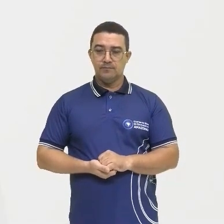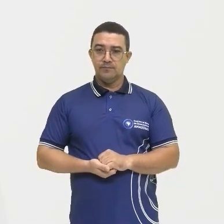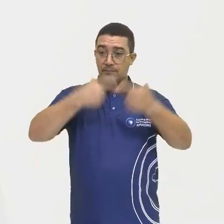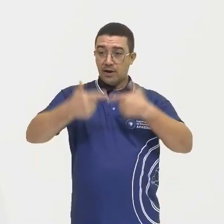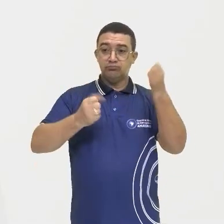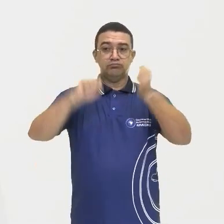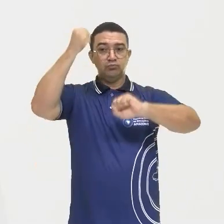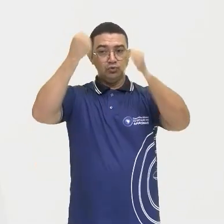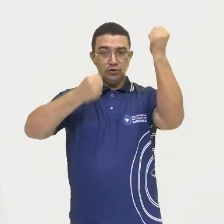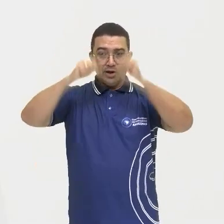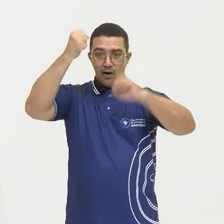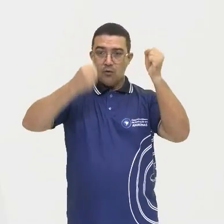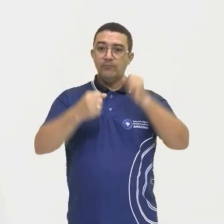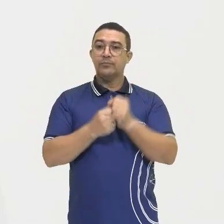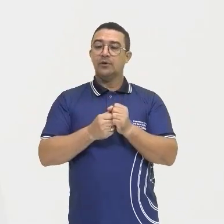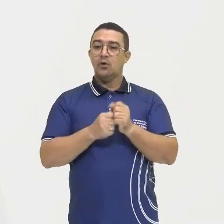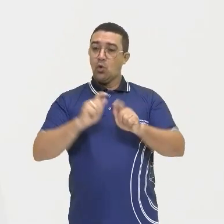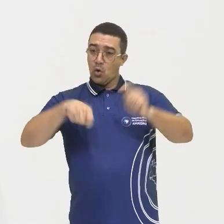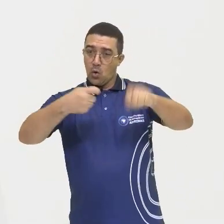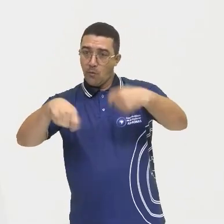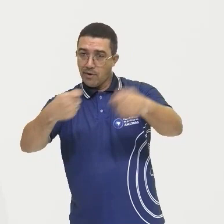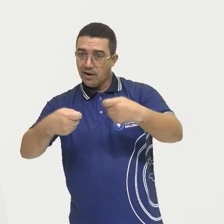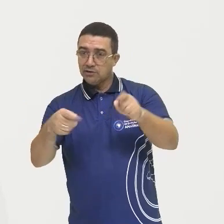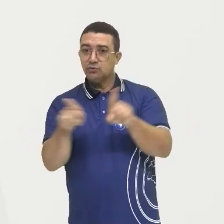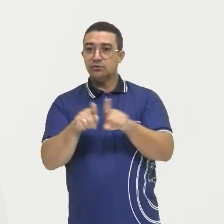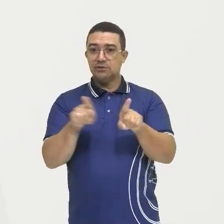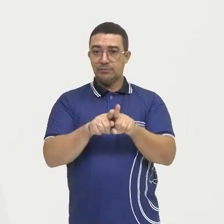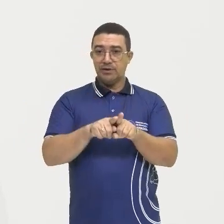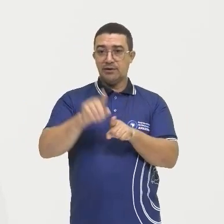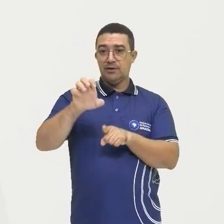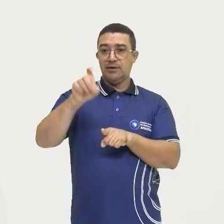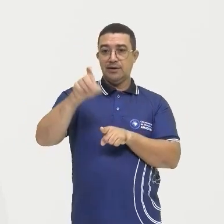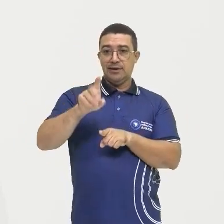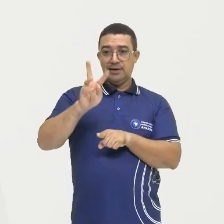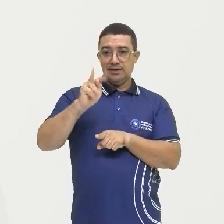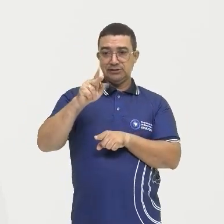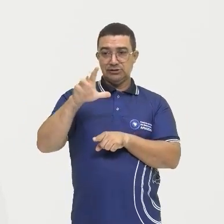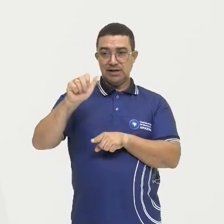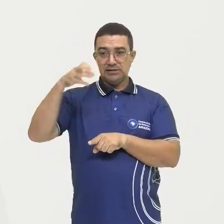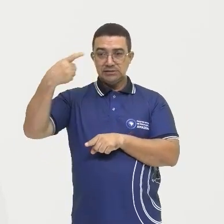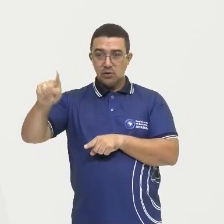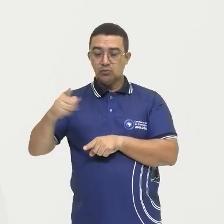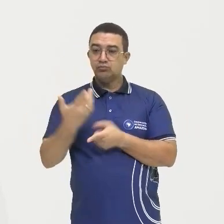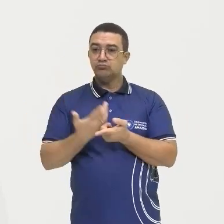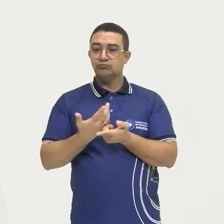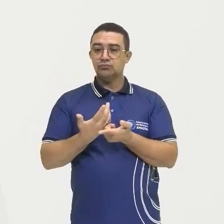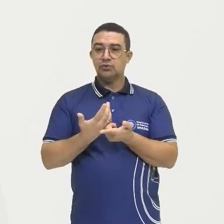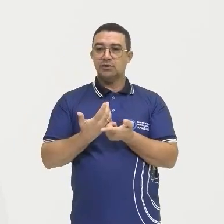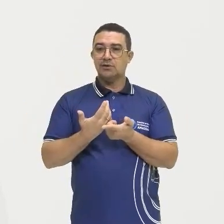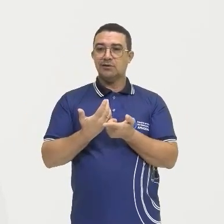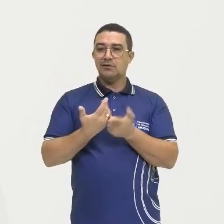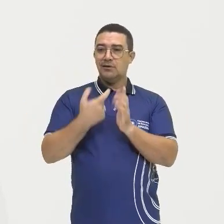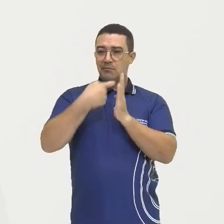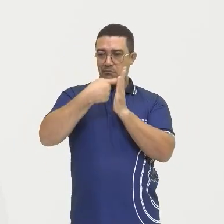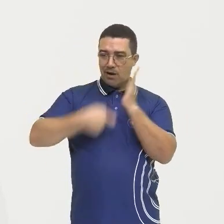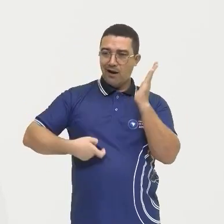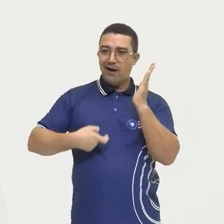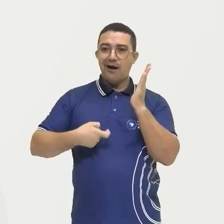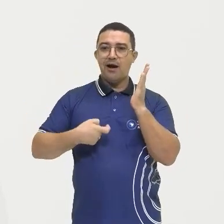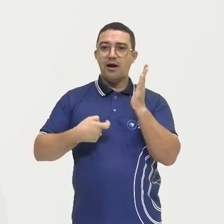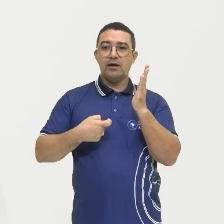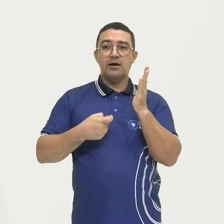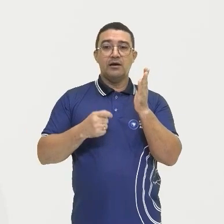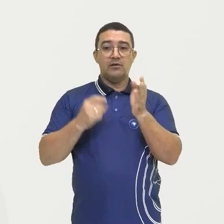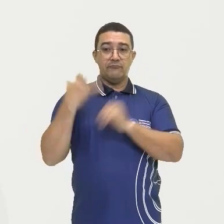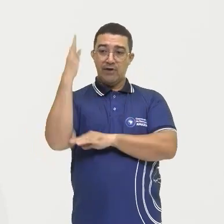atividade industrial, o comércio e a extração vegetal, mineral e animal, tá